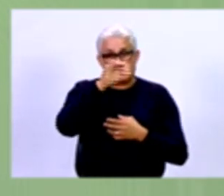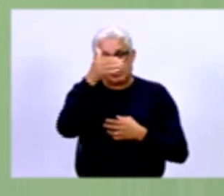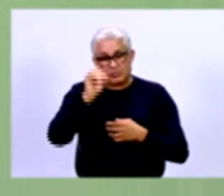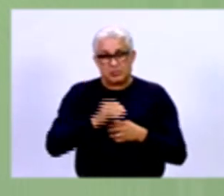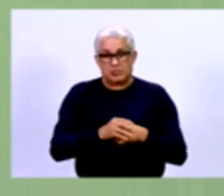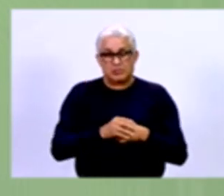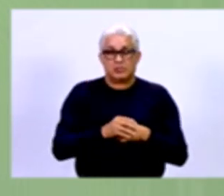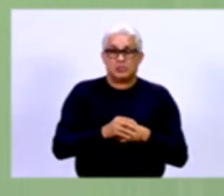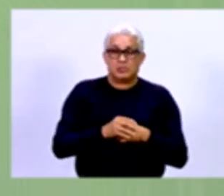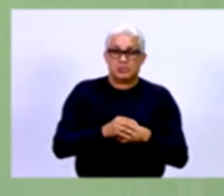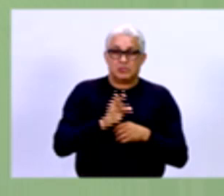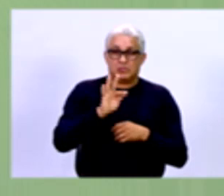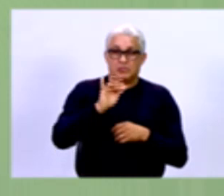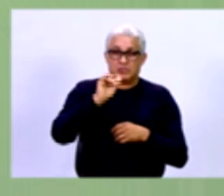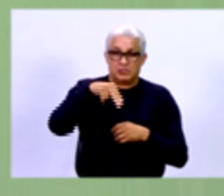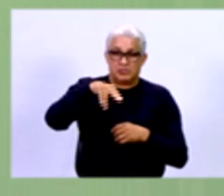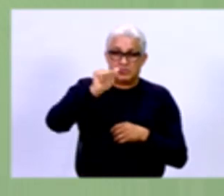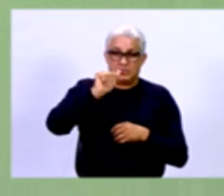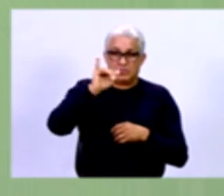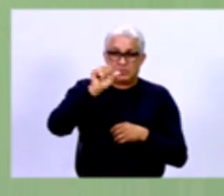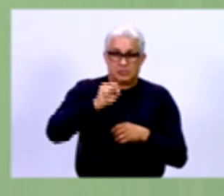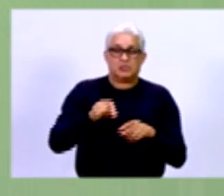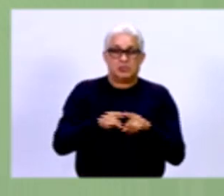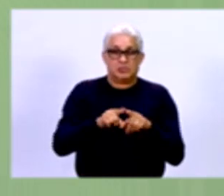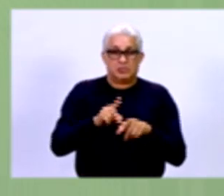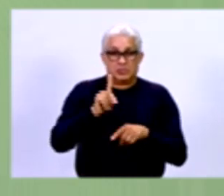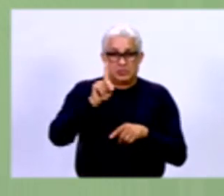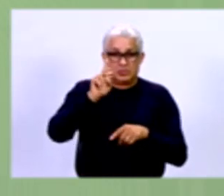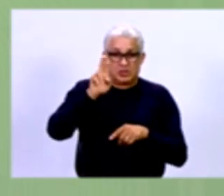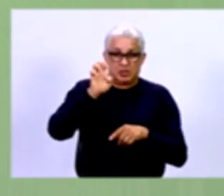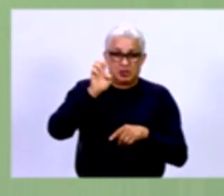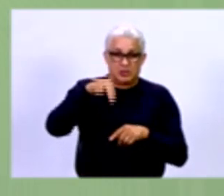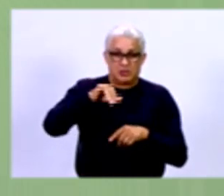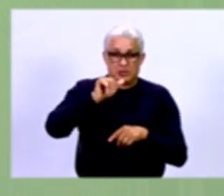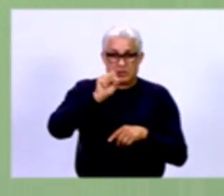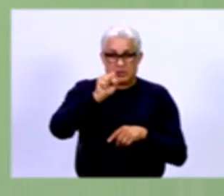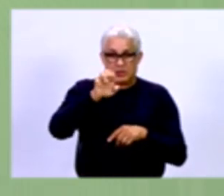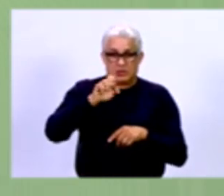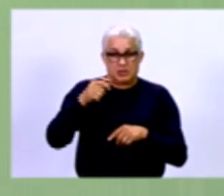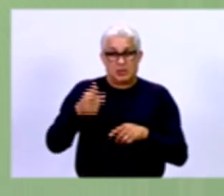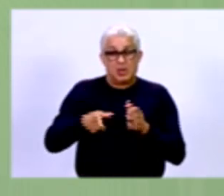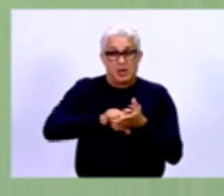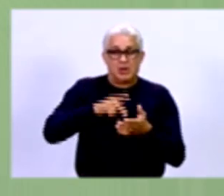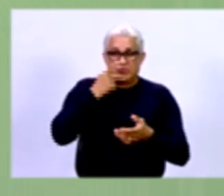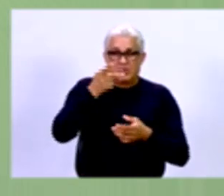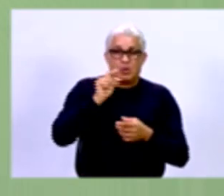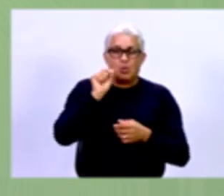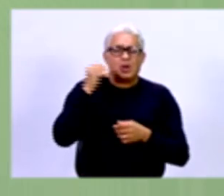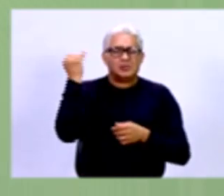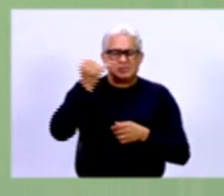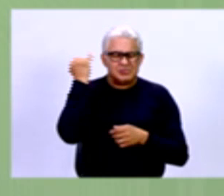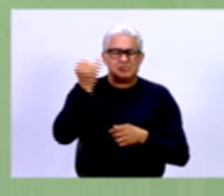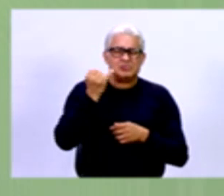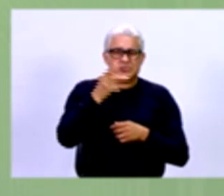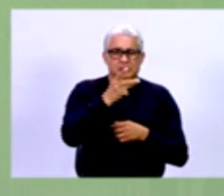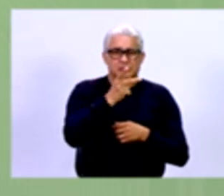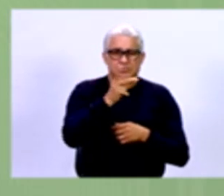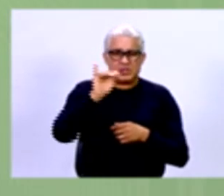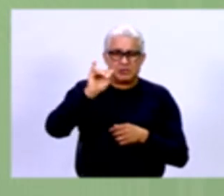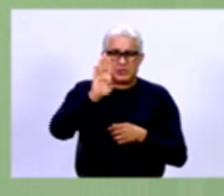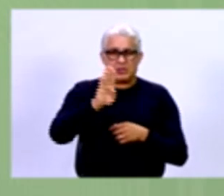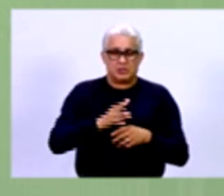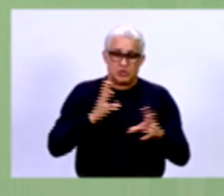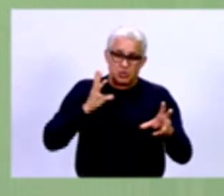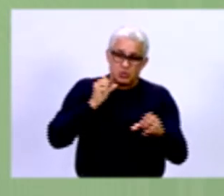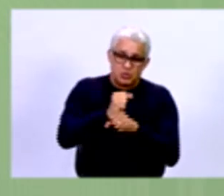serviços finais, como a Denise ressaltou. Então, qual é a importância de se produzir o PIB? O total